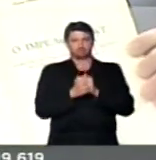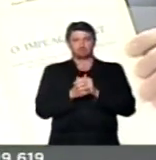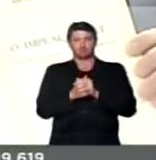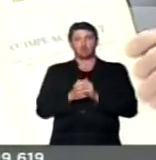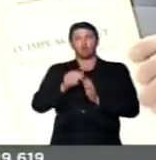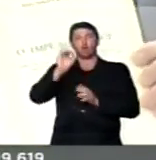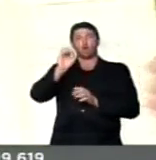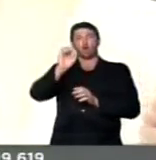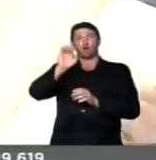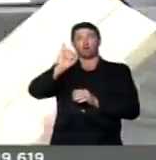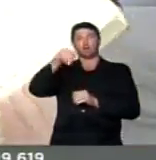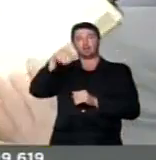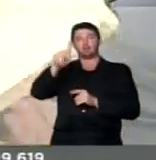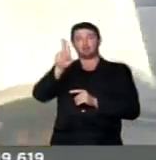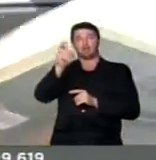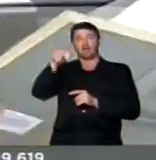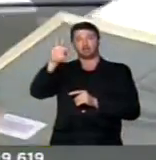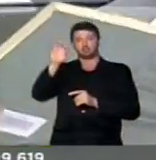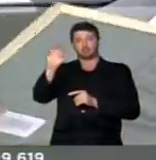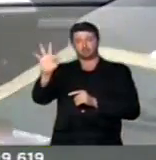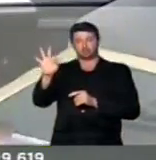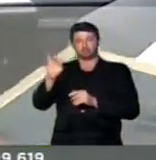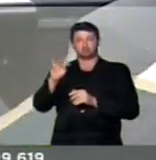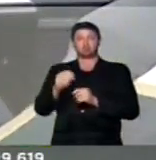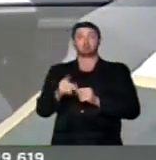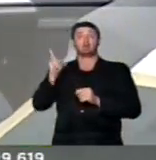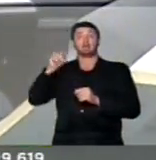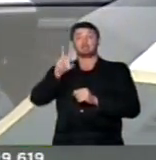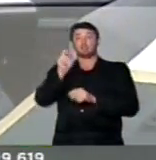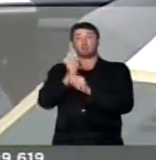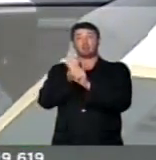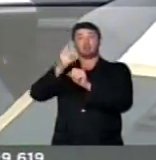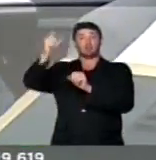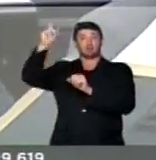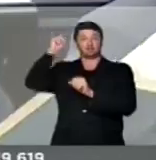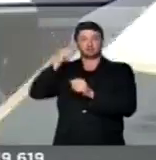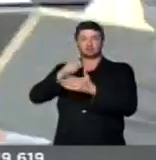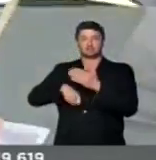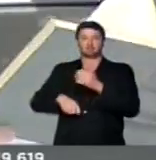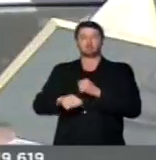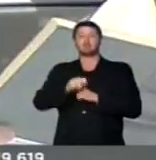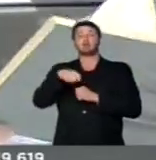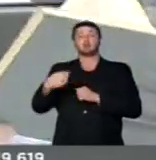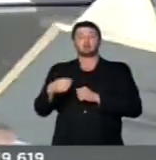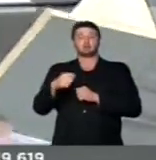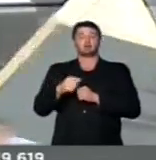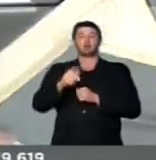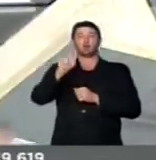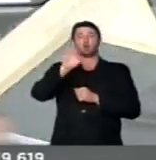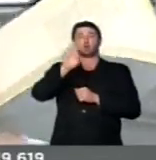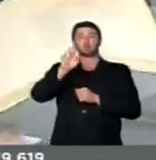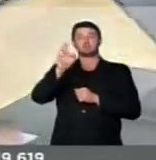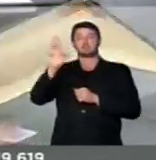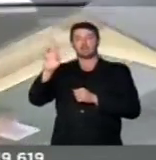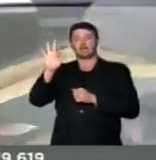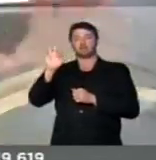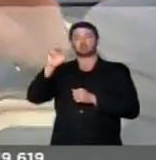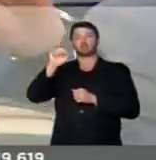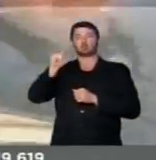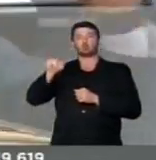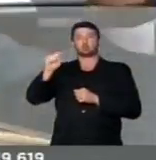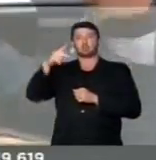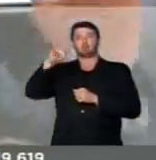Impeachment, escrito há 50 anos atrás, pelo Paulo Brossard de Souza Pinto. É uma